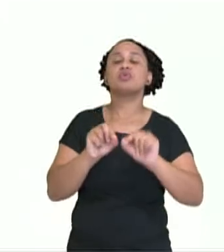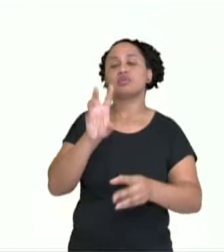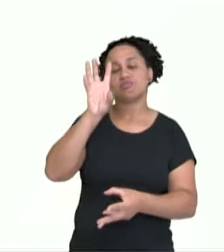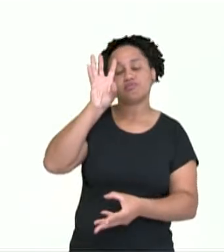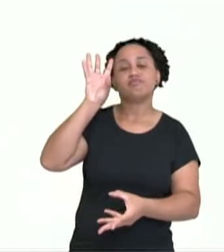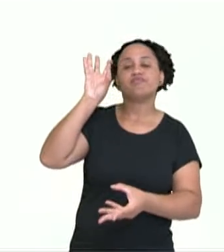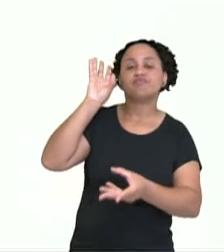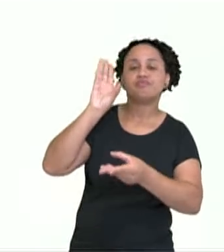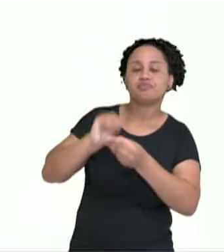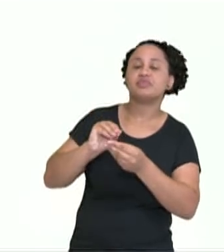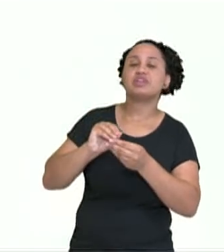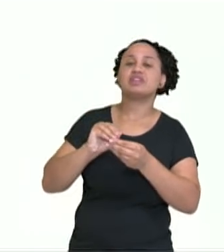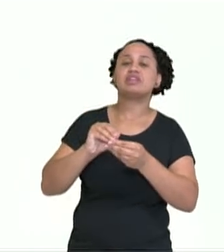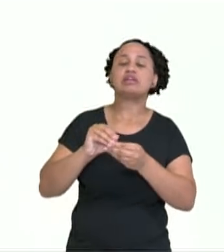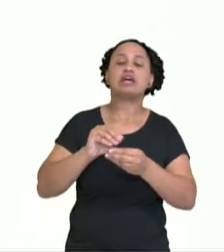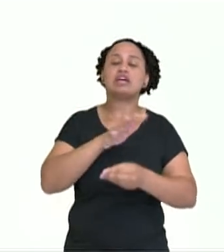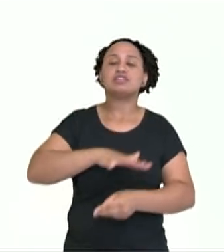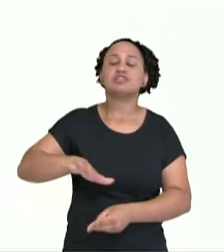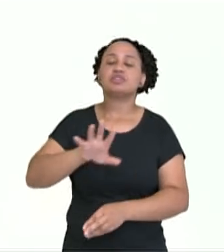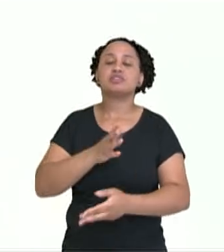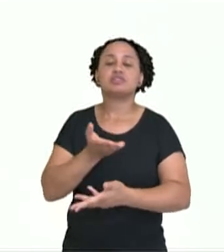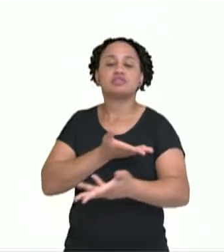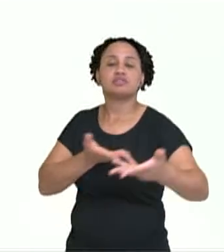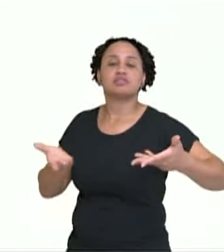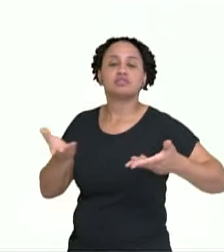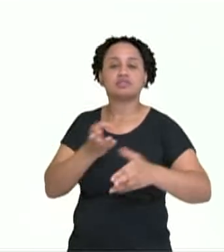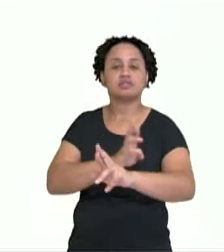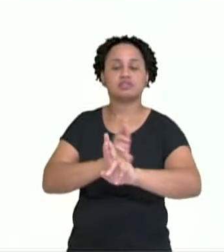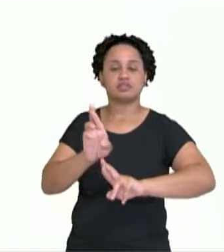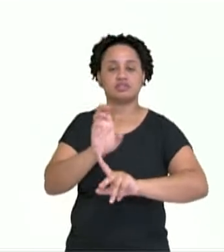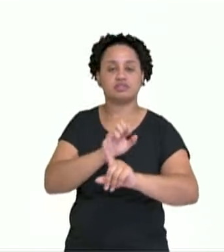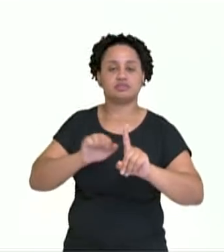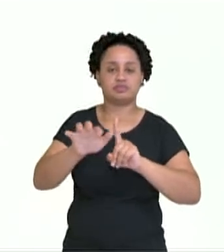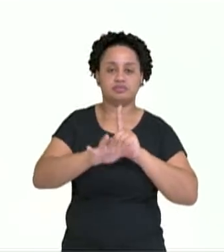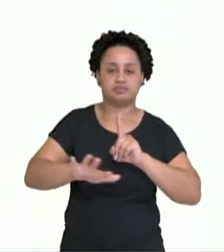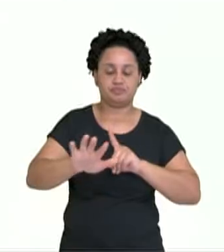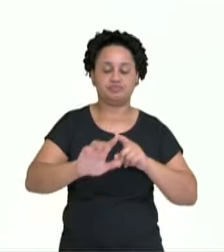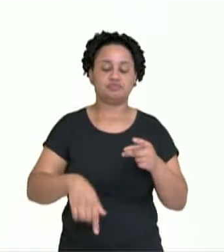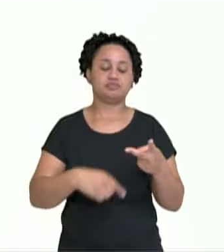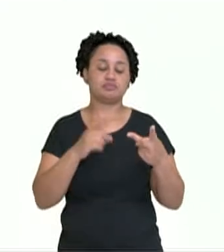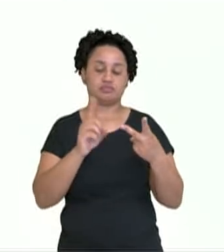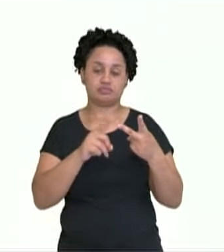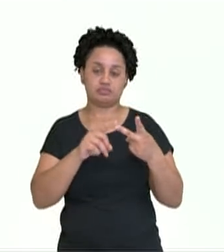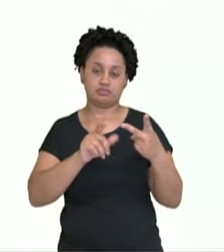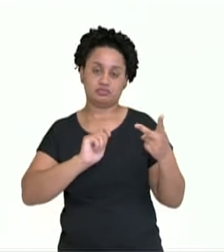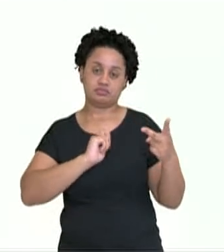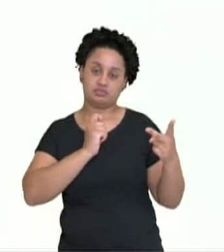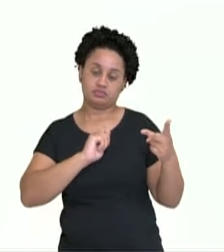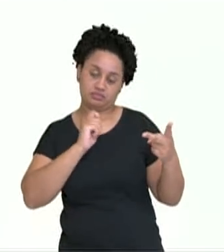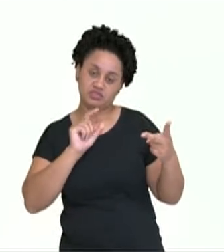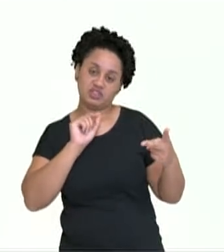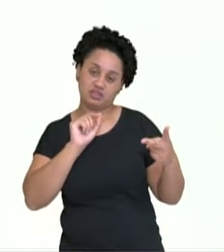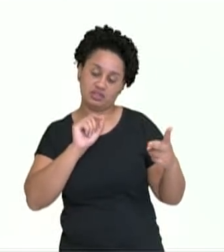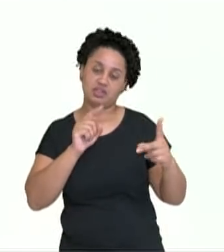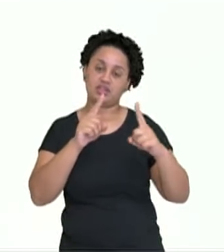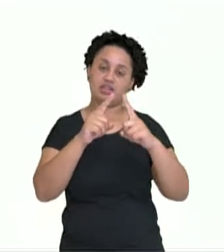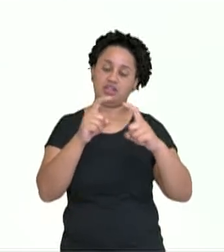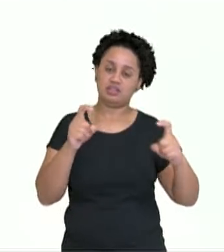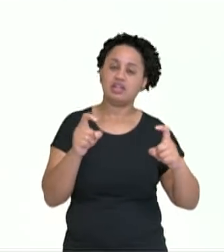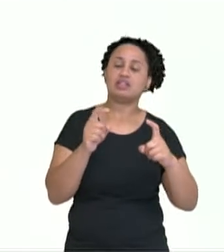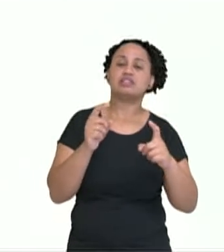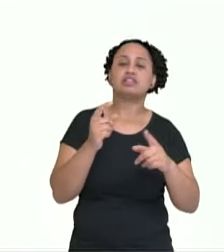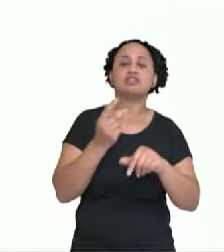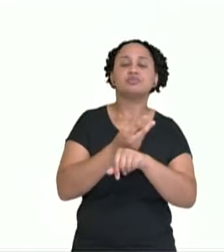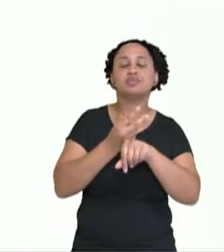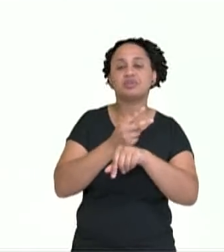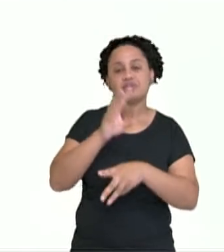compreender as complexidades das relações sociais. A antropologia é a ciência que busca